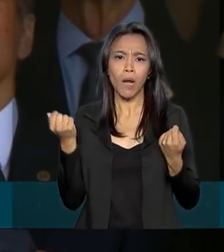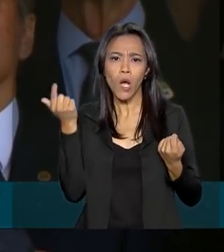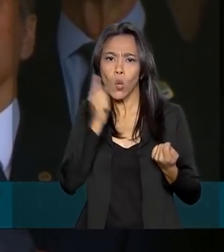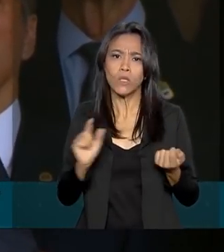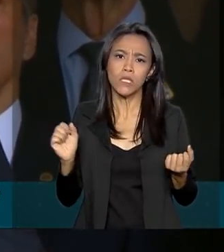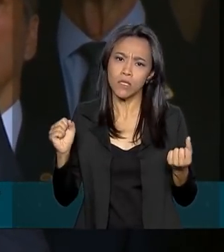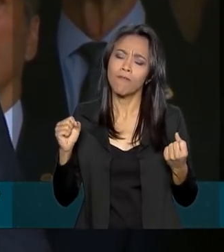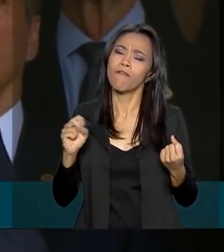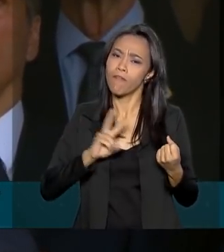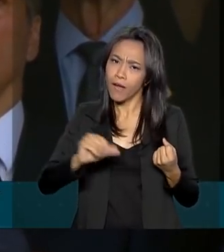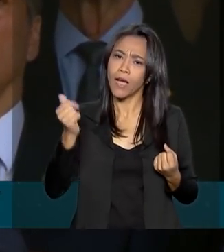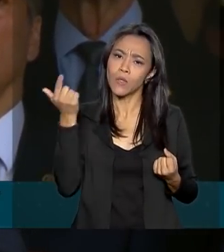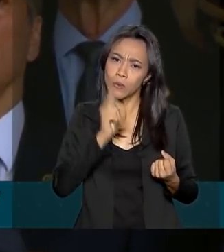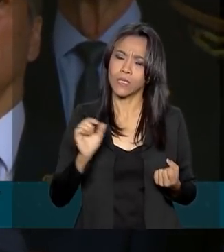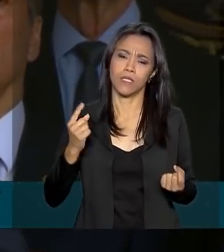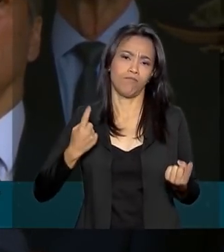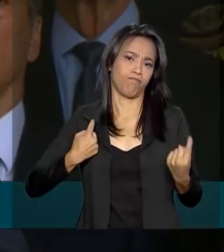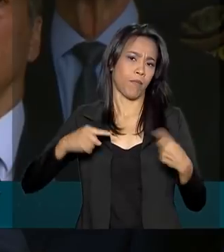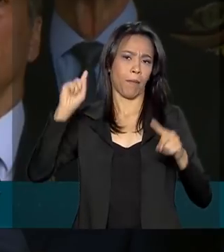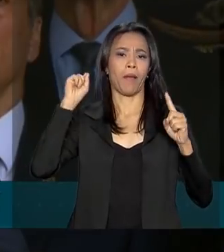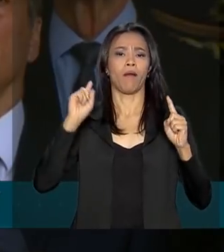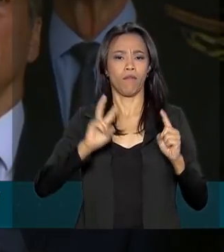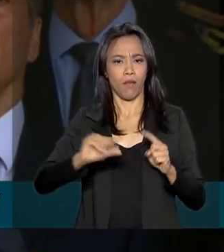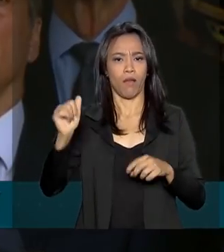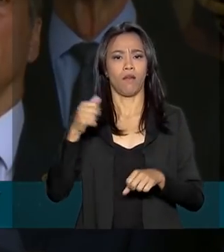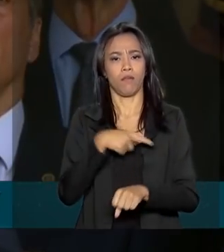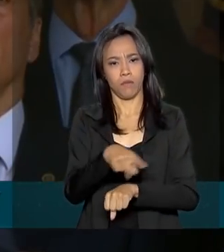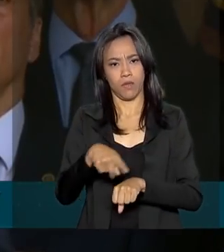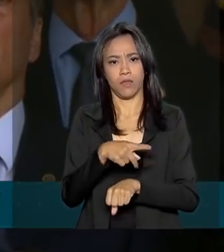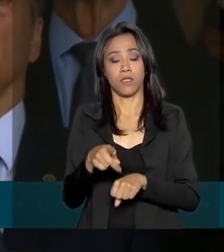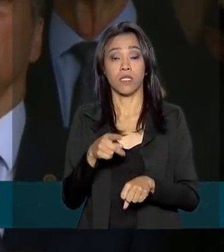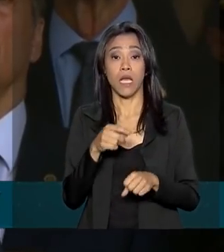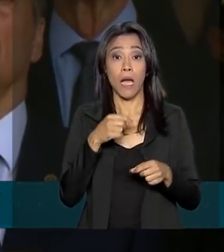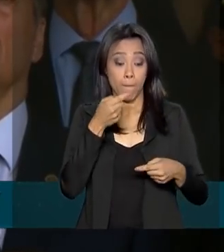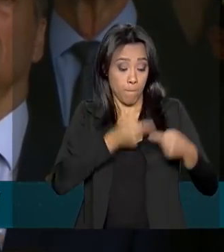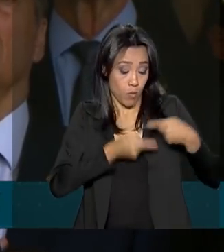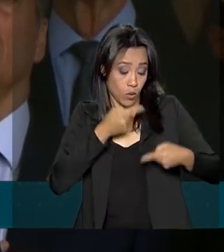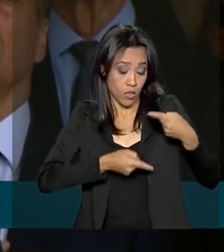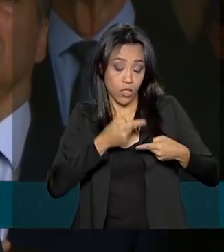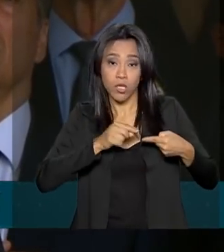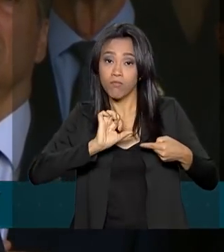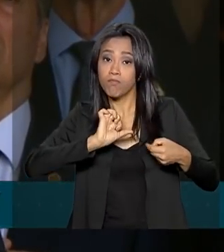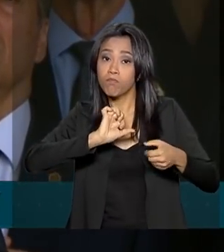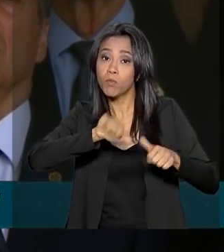dar certo. A política mudou.